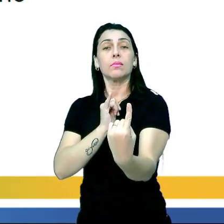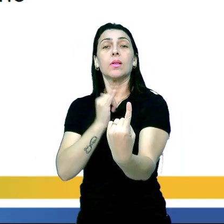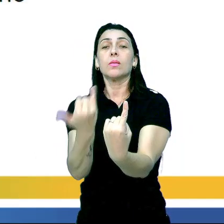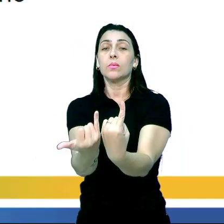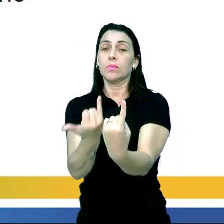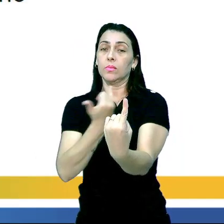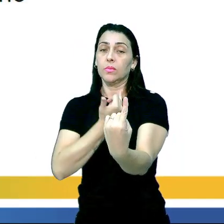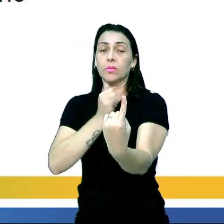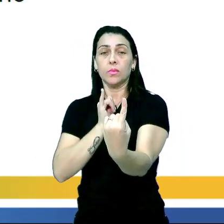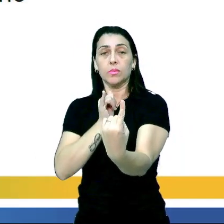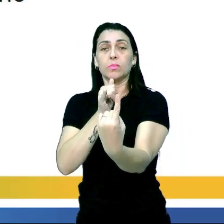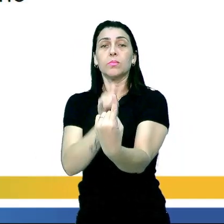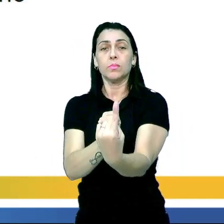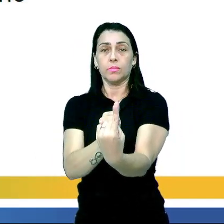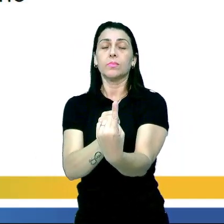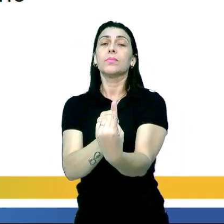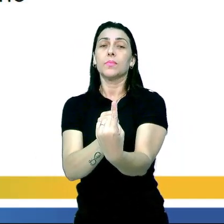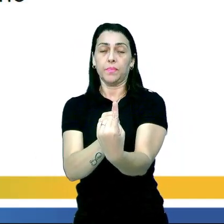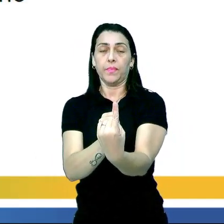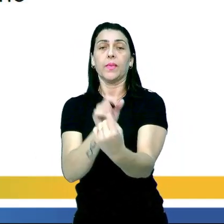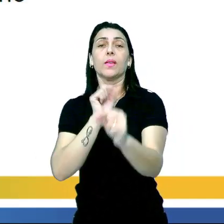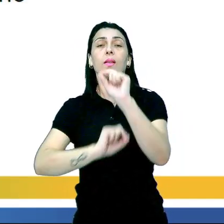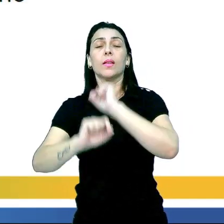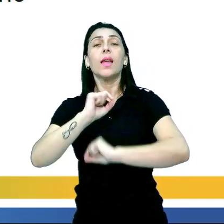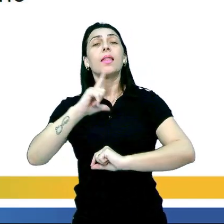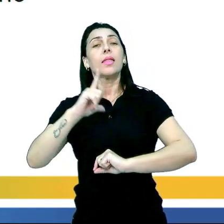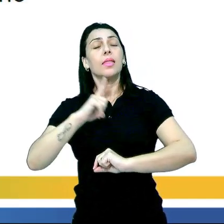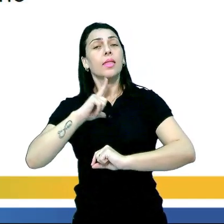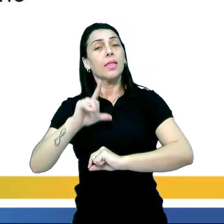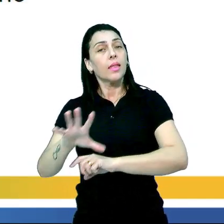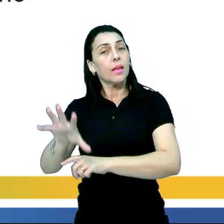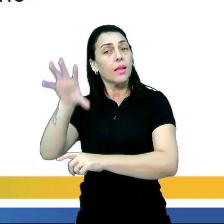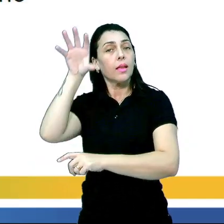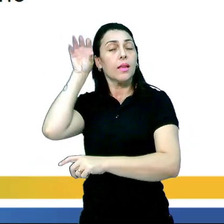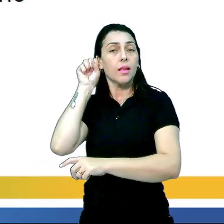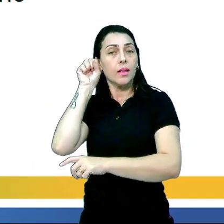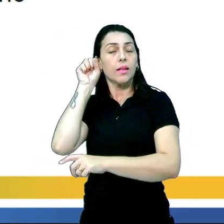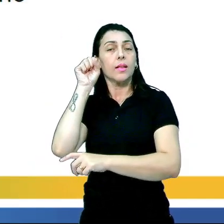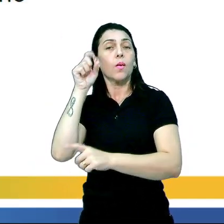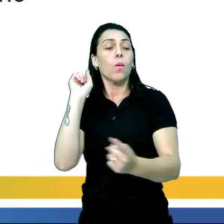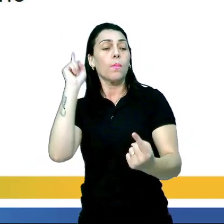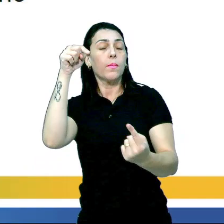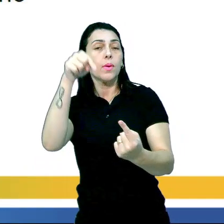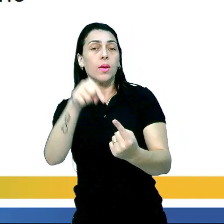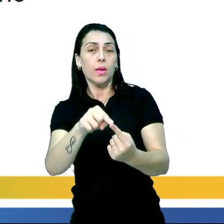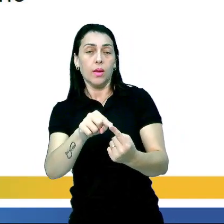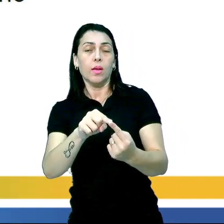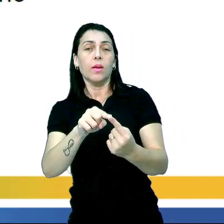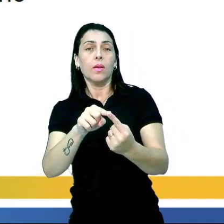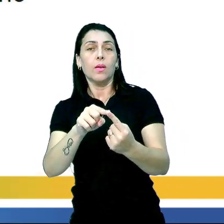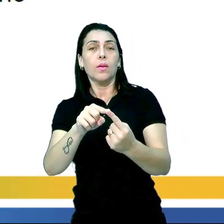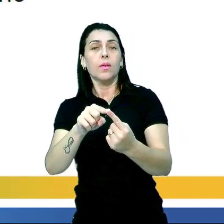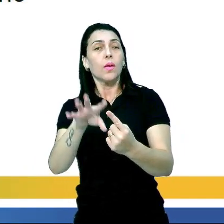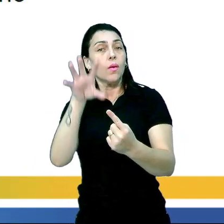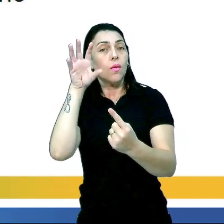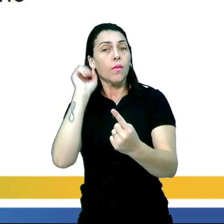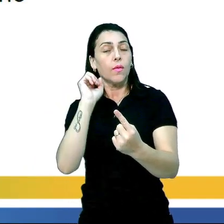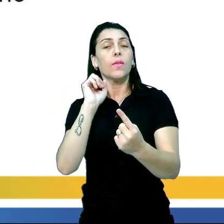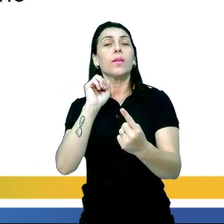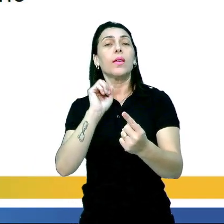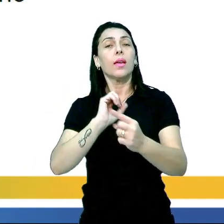transmite a mensagem, e o receptor, que é aquele que tem a finalidade de receber a mensagem,